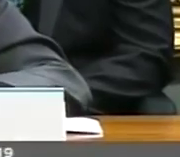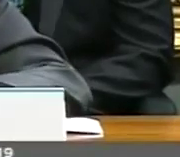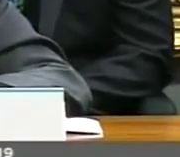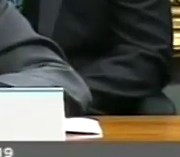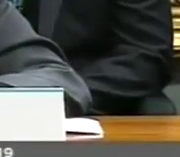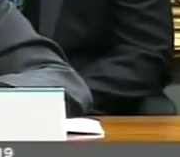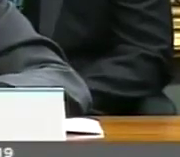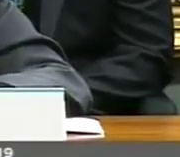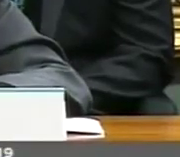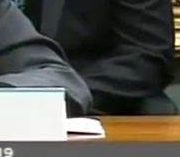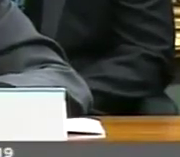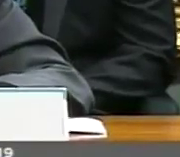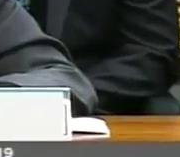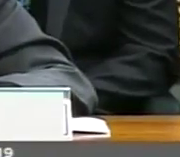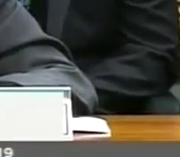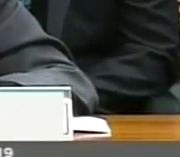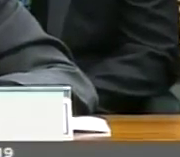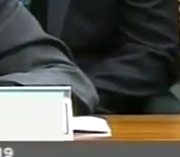denúncia.